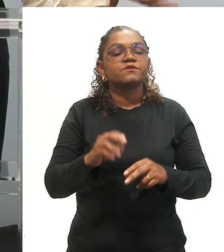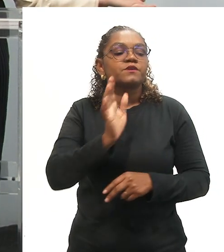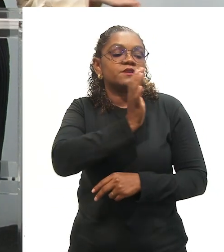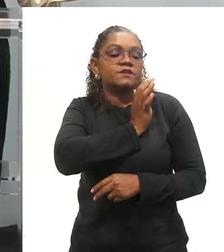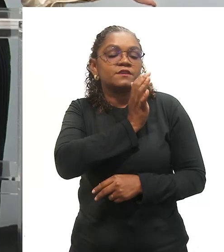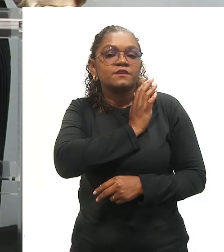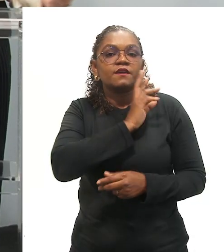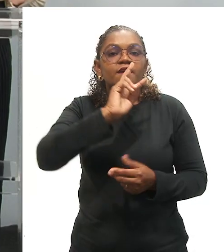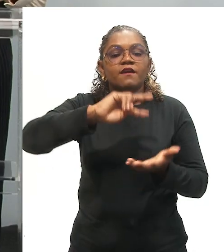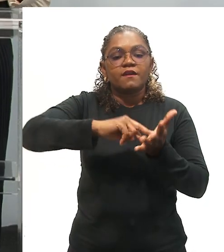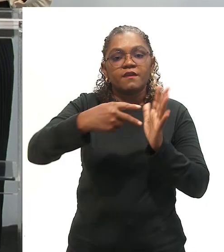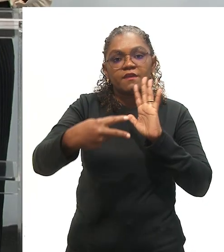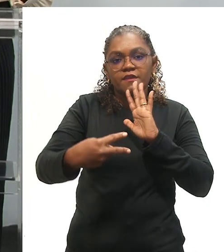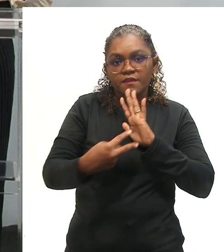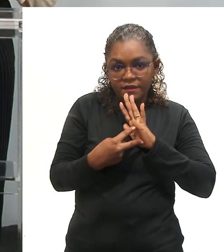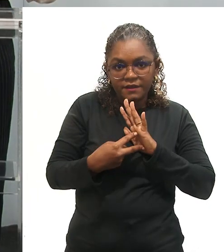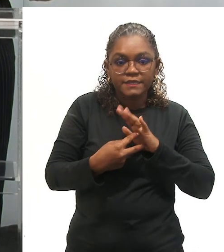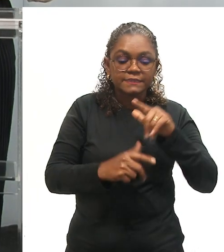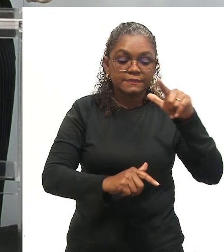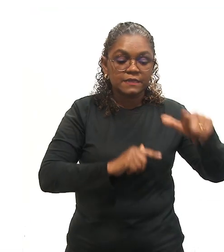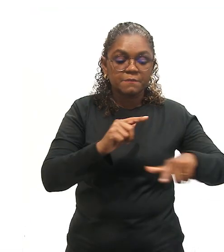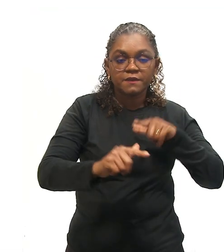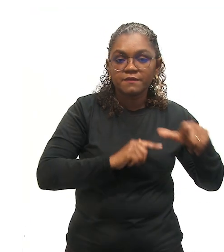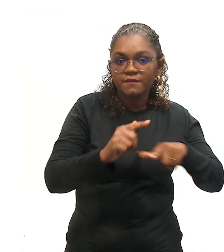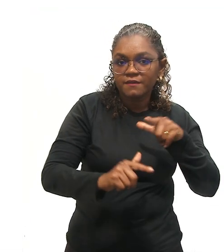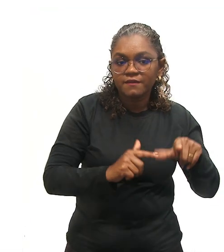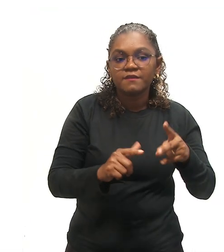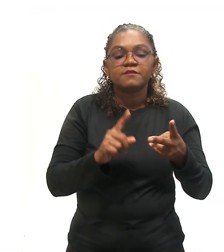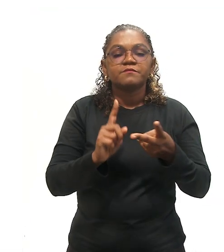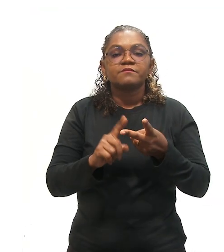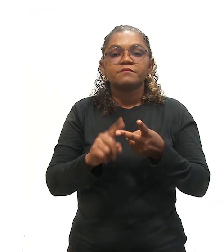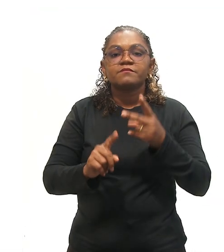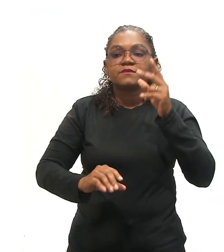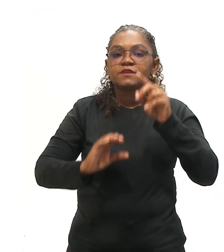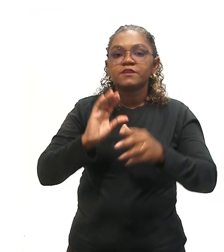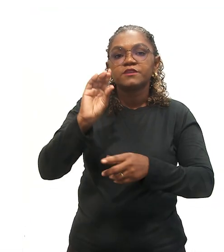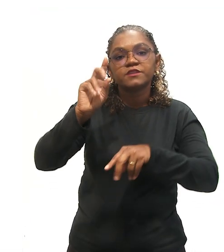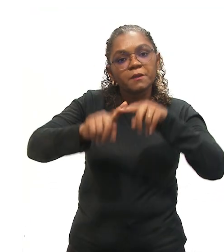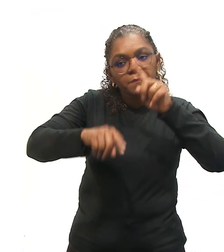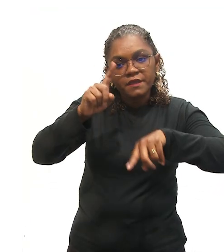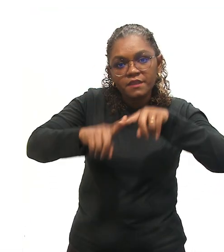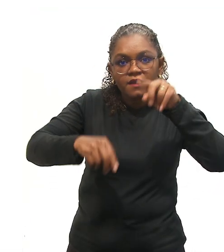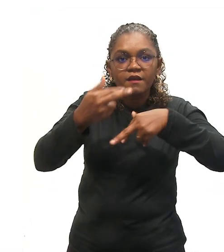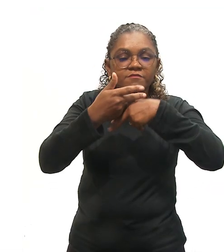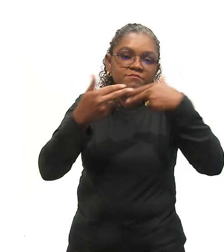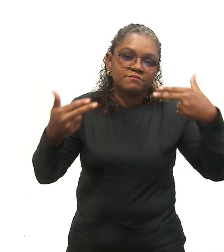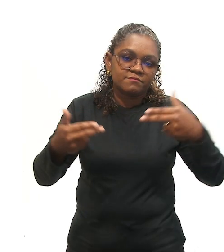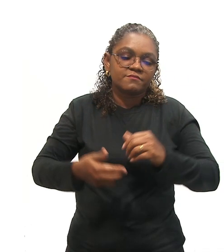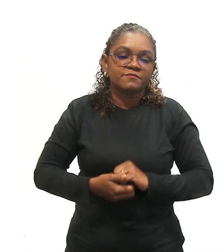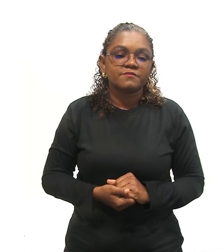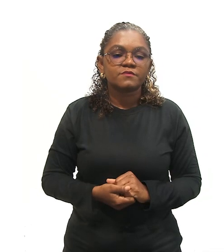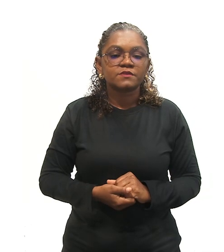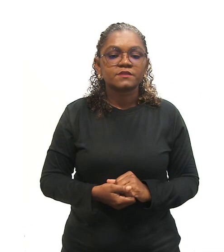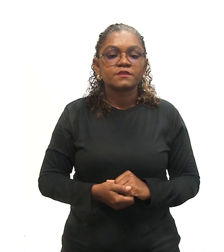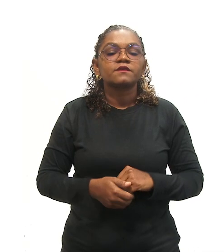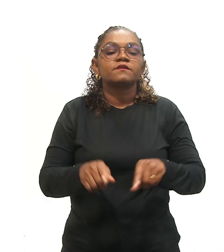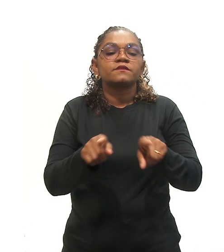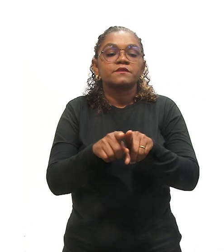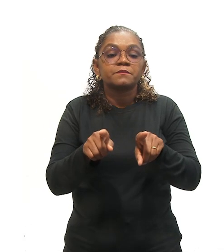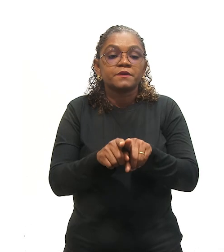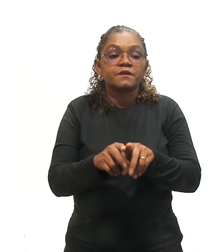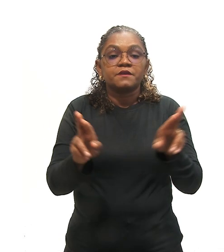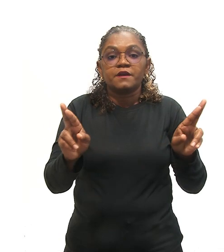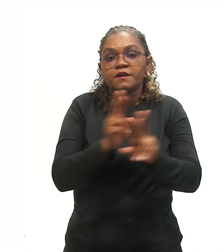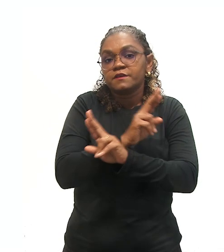produção e distribuição de bens e serviços. Seguindo nos slides, a gente vê que a economia estuda todas as relações entre as